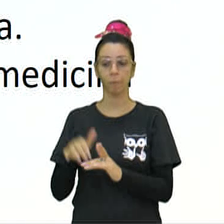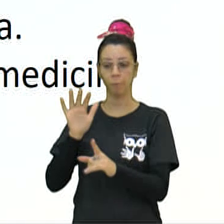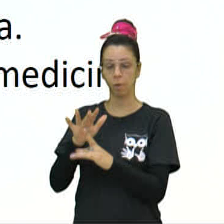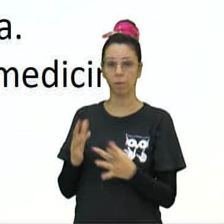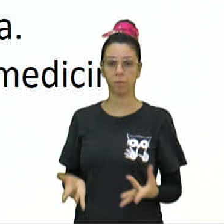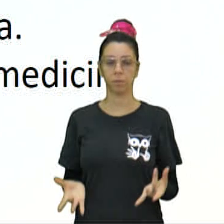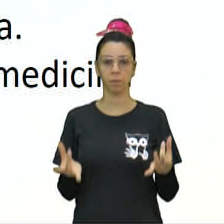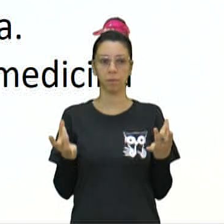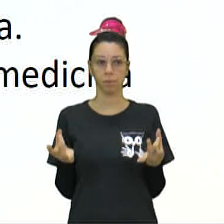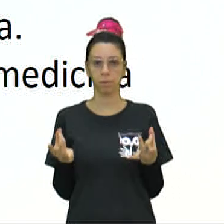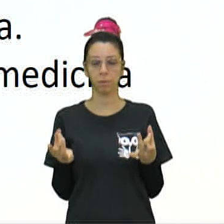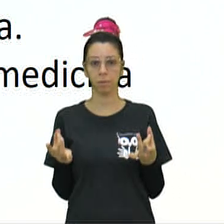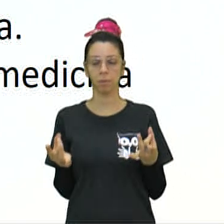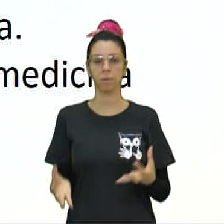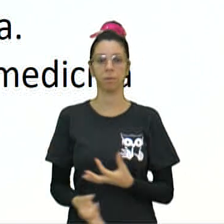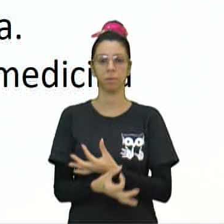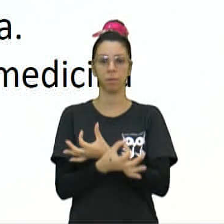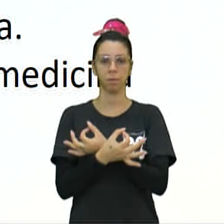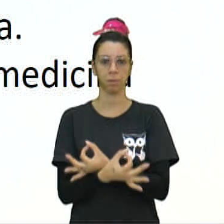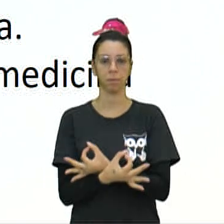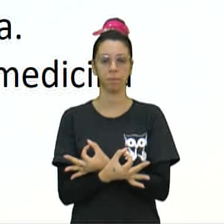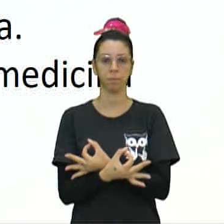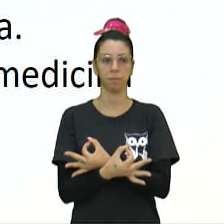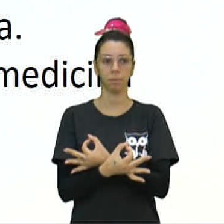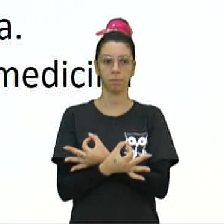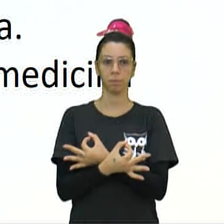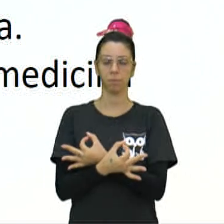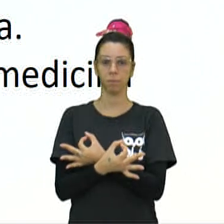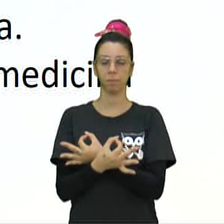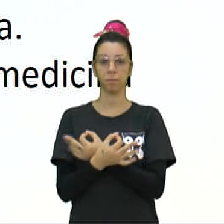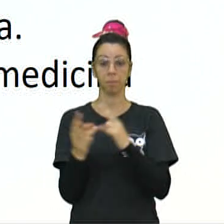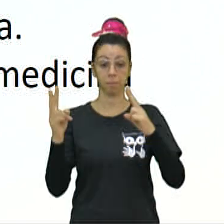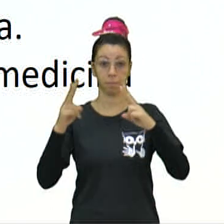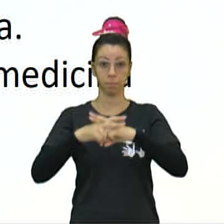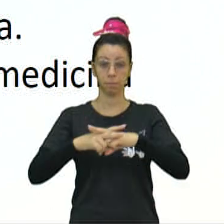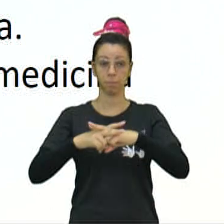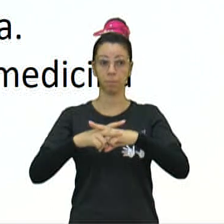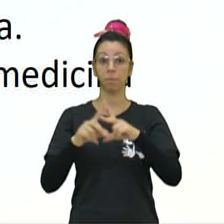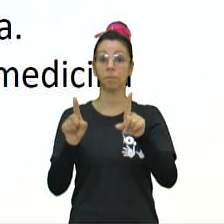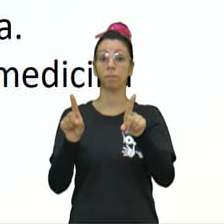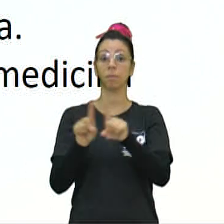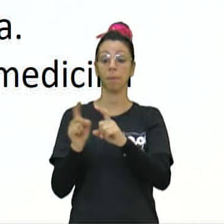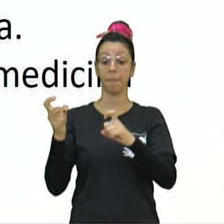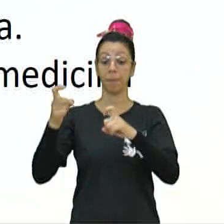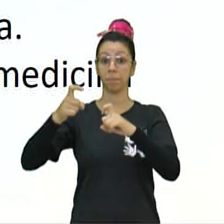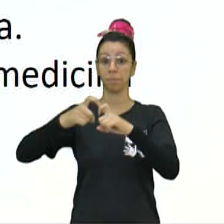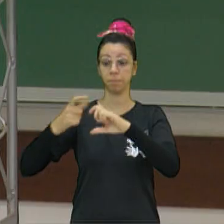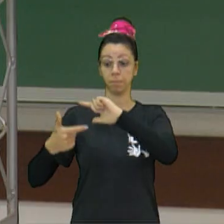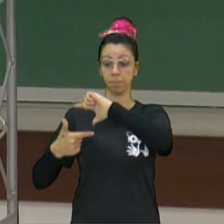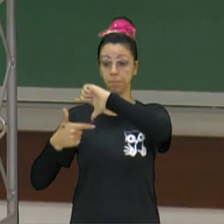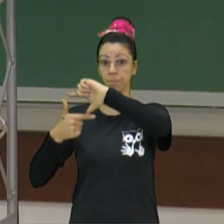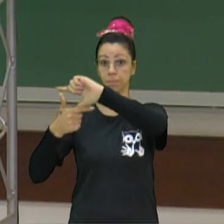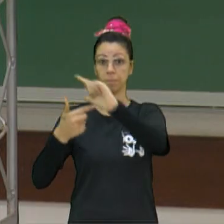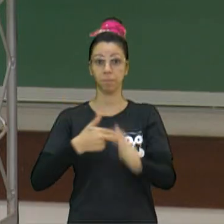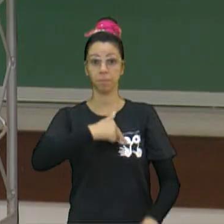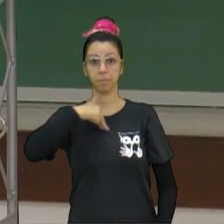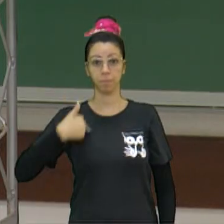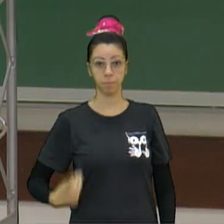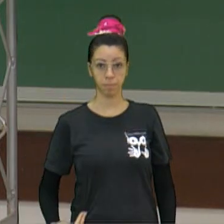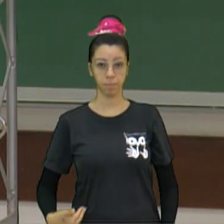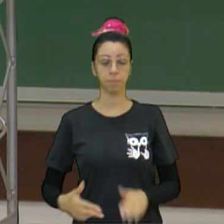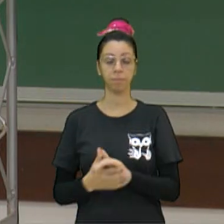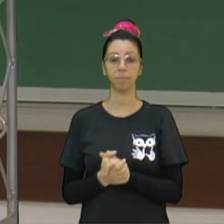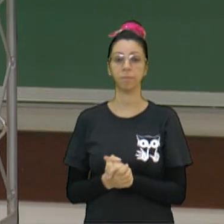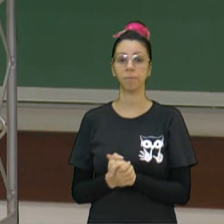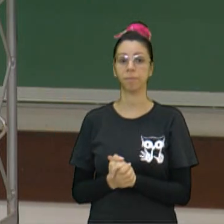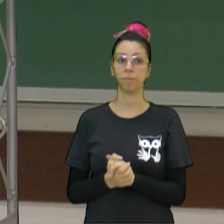influenciado pela yoga, meditação, pelas artes marciais e pela medicina tradicional chinesa. Então, aí